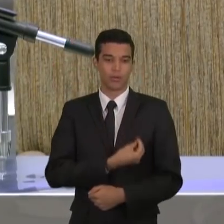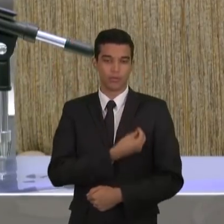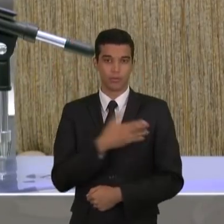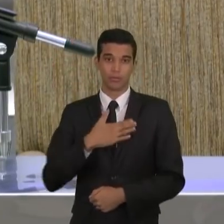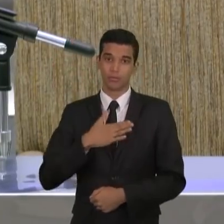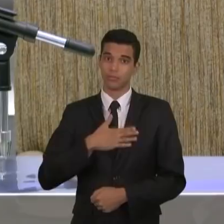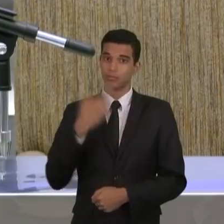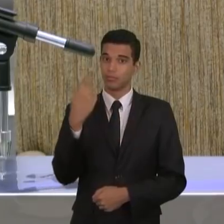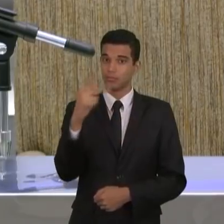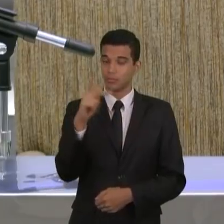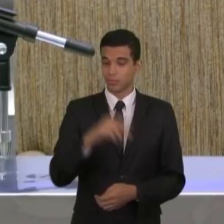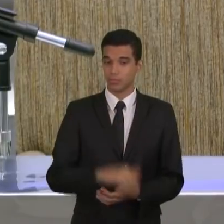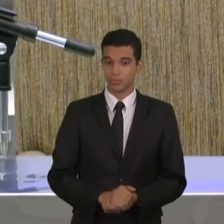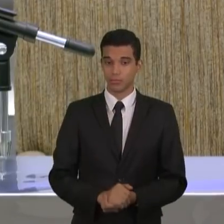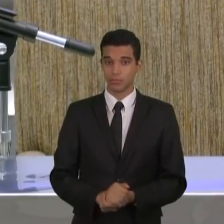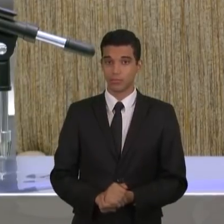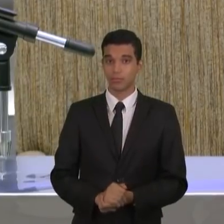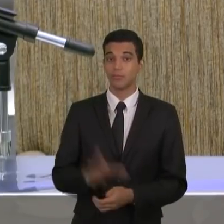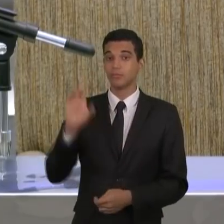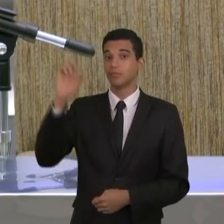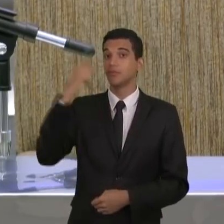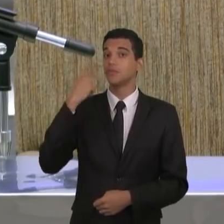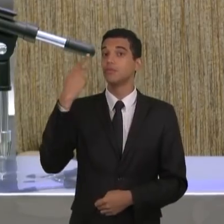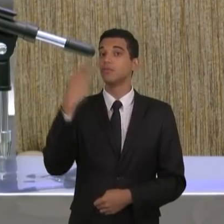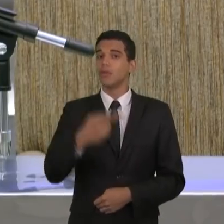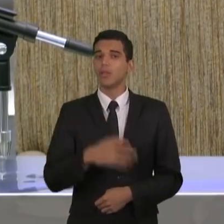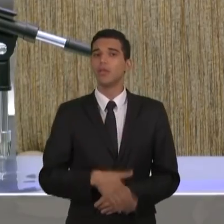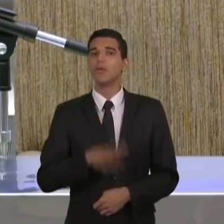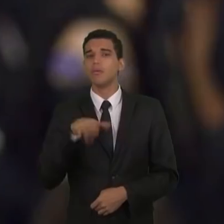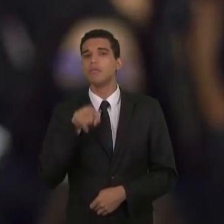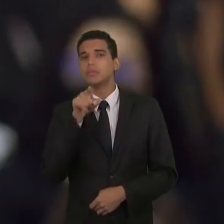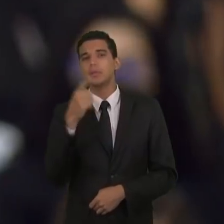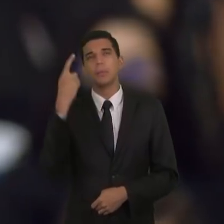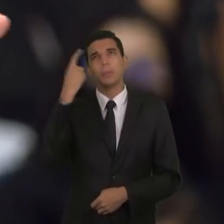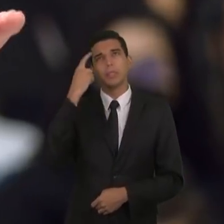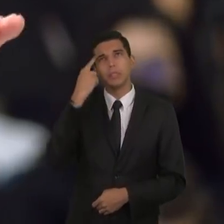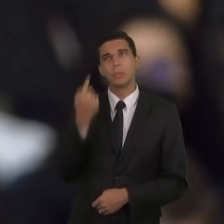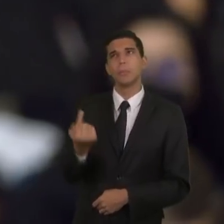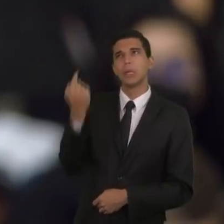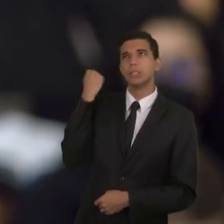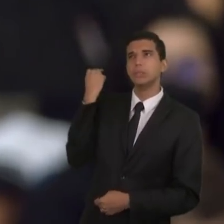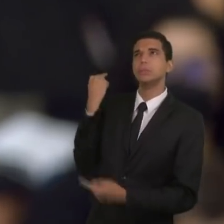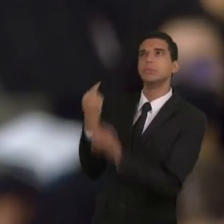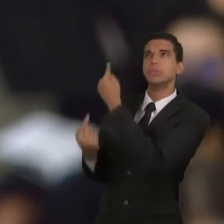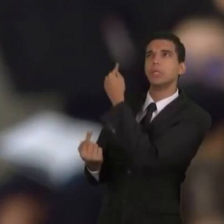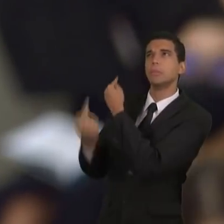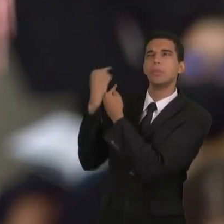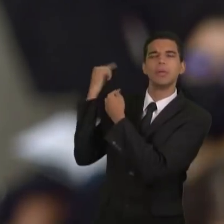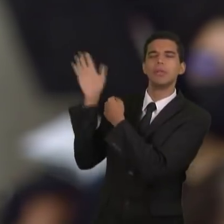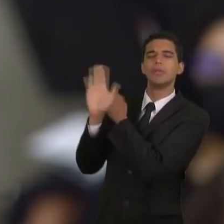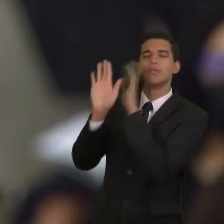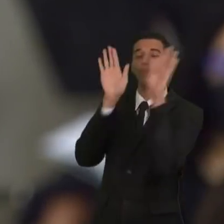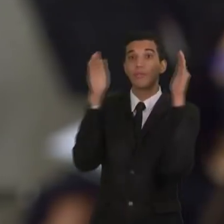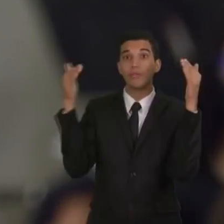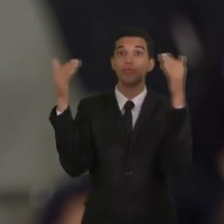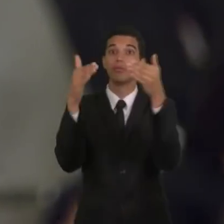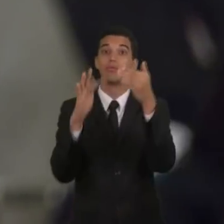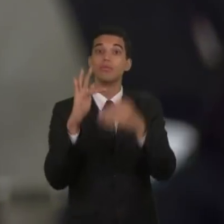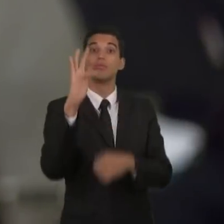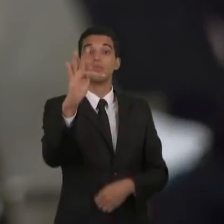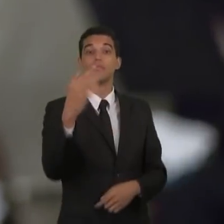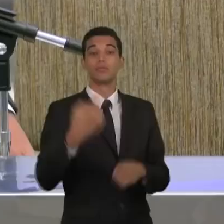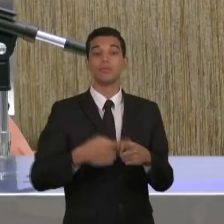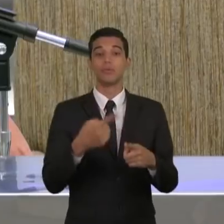diz não a tentar de para coisas antigas mas observar as coisas novas ali antes de você é ele quem